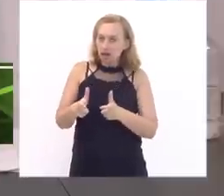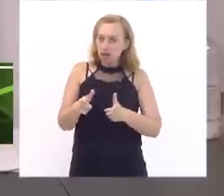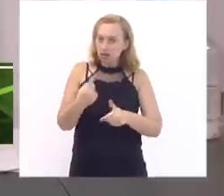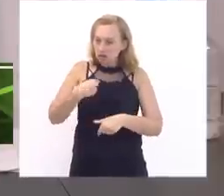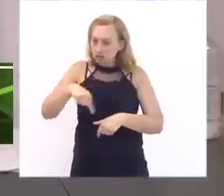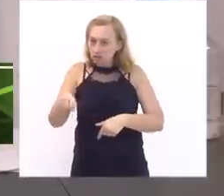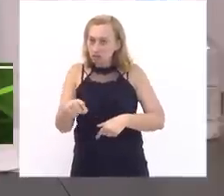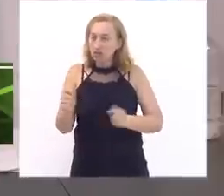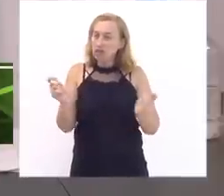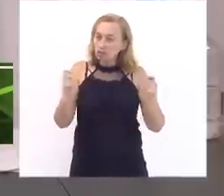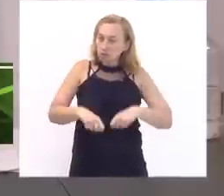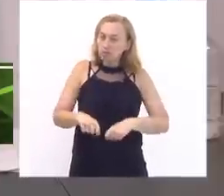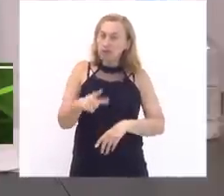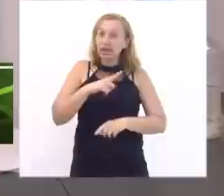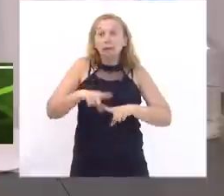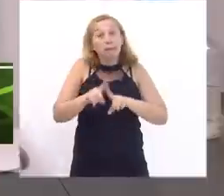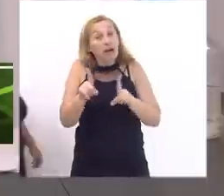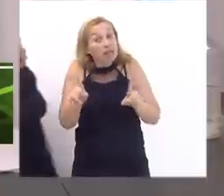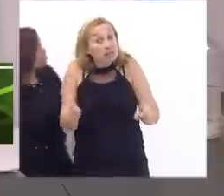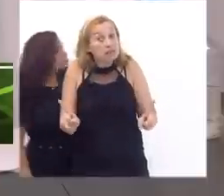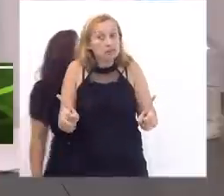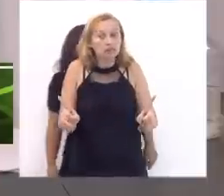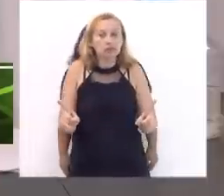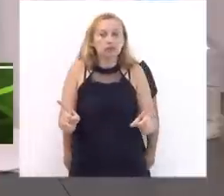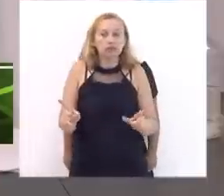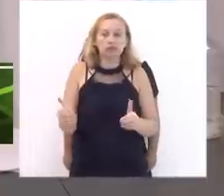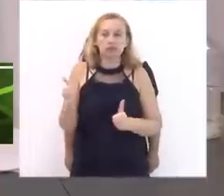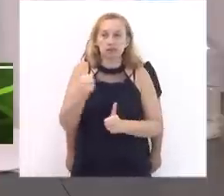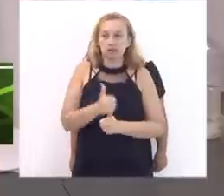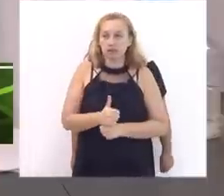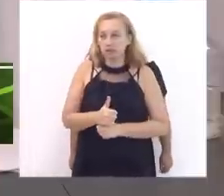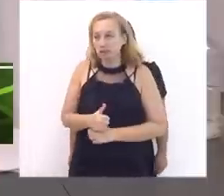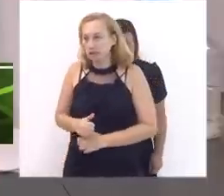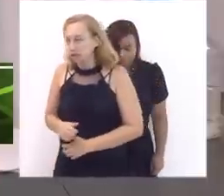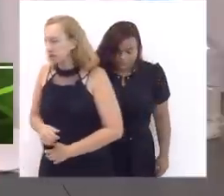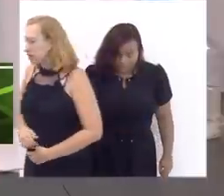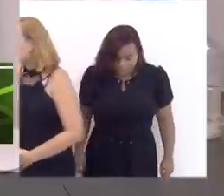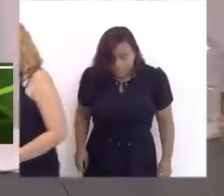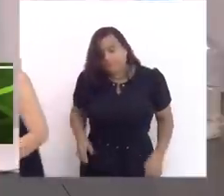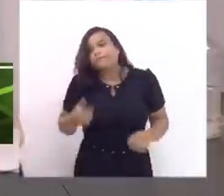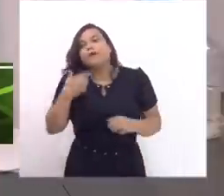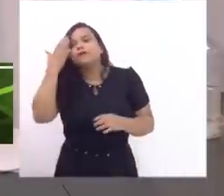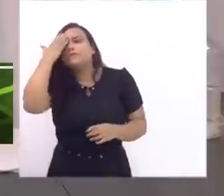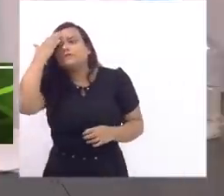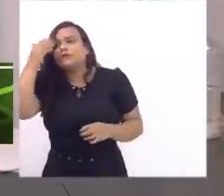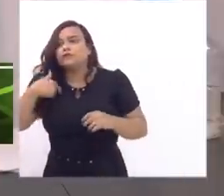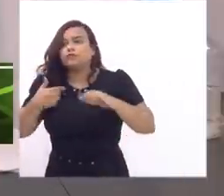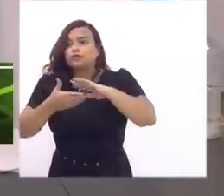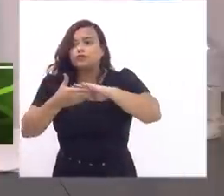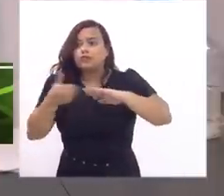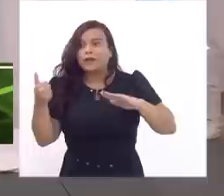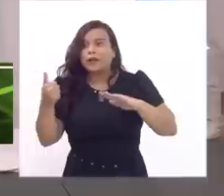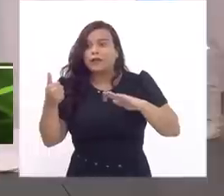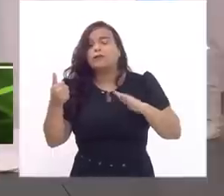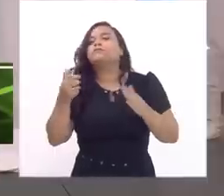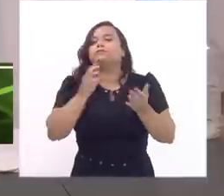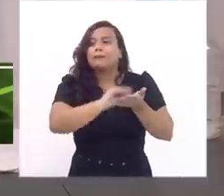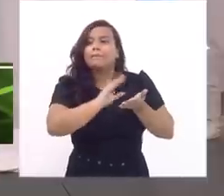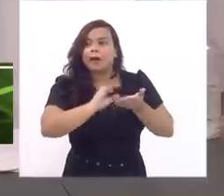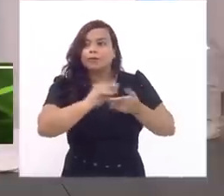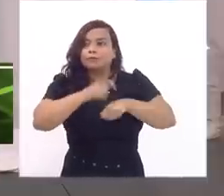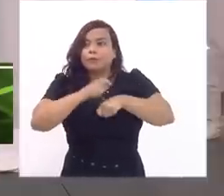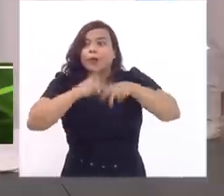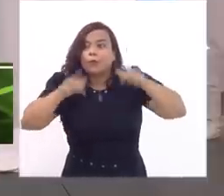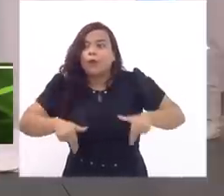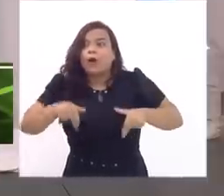essa possibilidade. Mas, eu sei, Márcio, mesmo quando retirei de pauta no primeiro momento, que é uma forçação de barra,